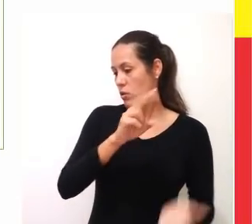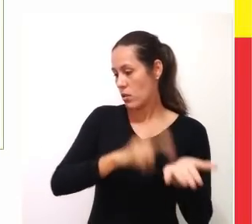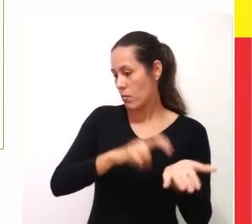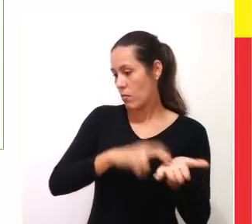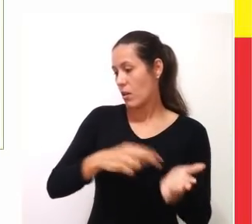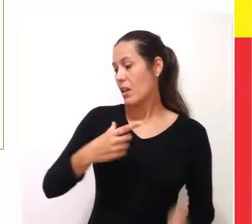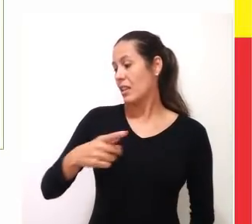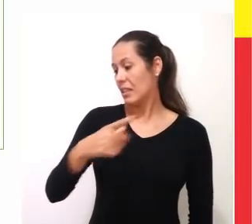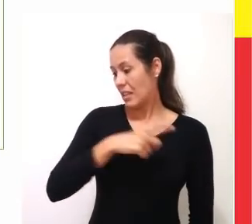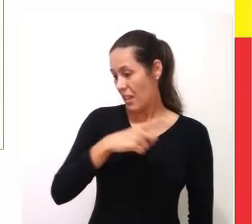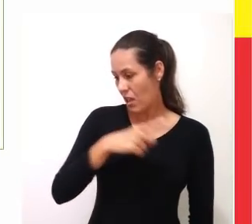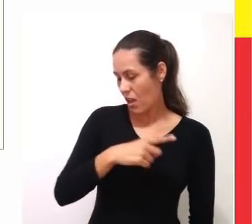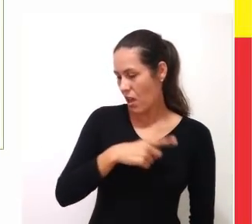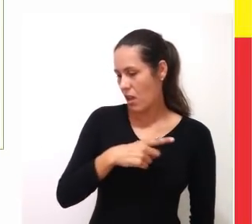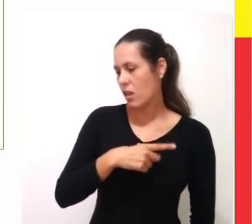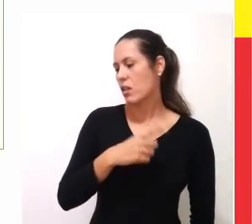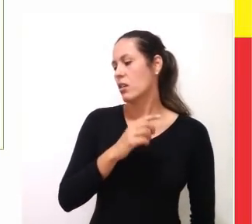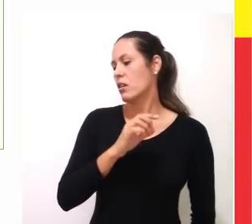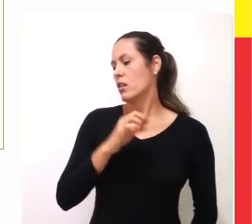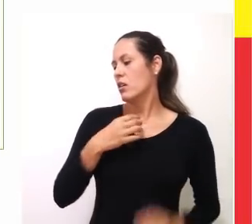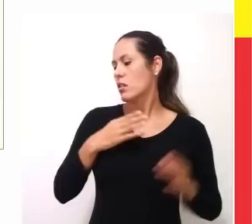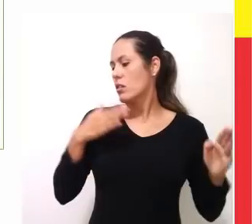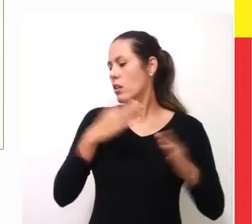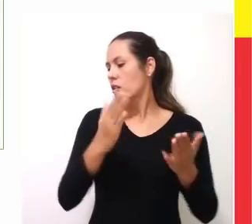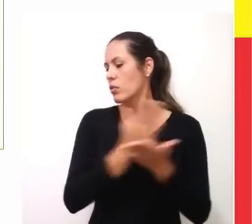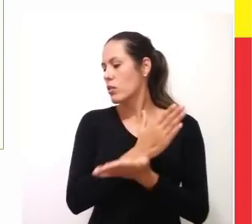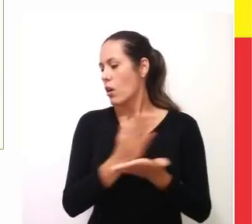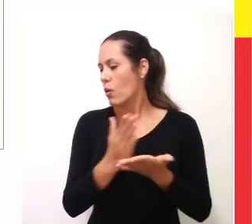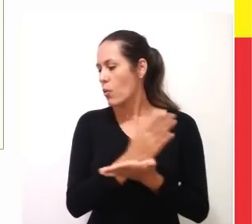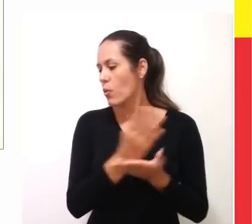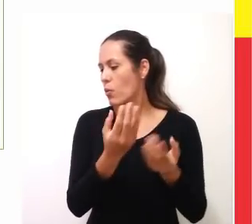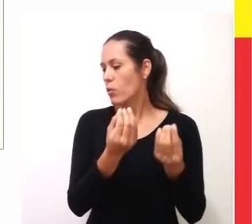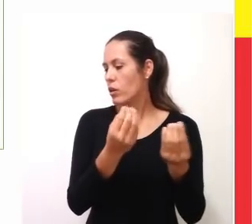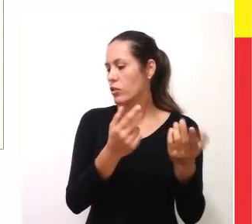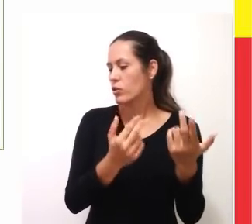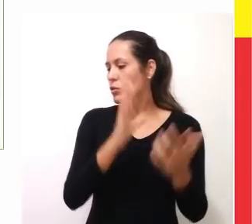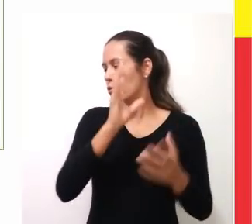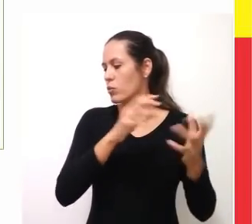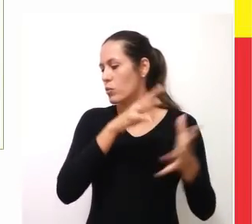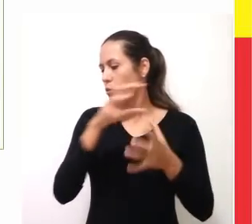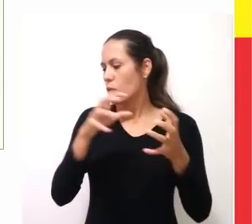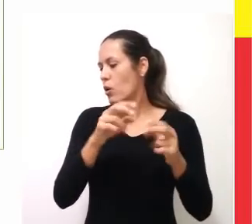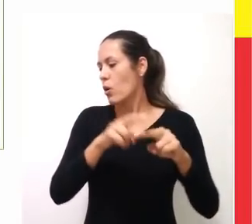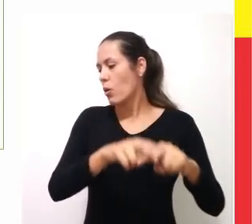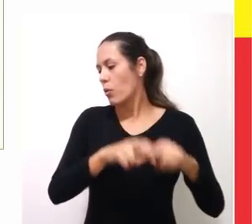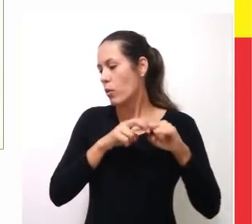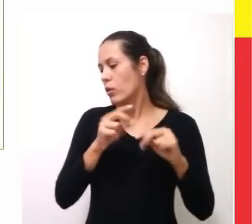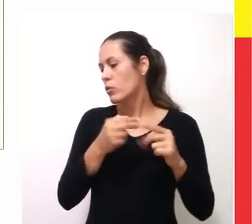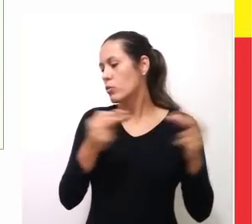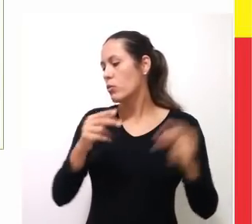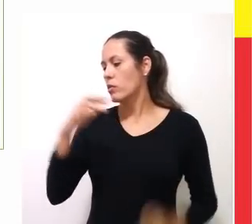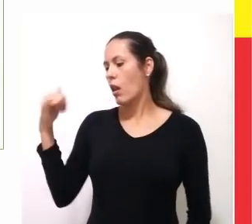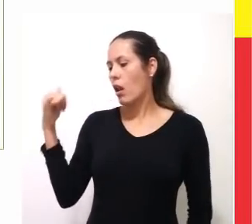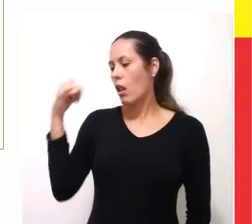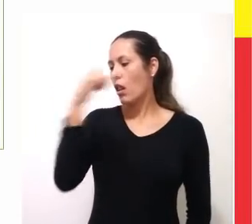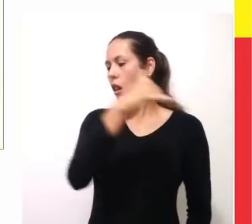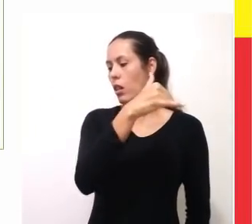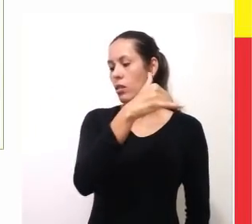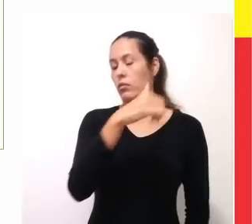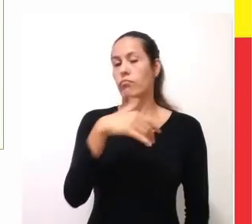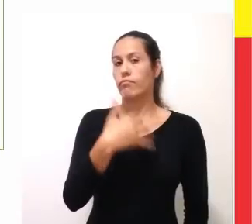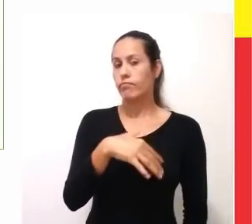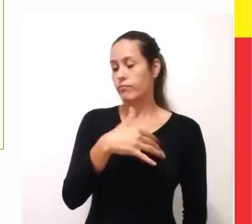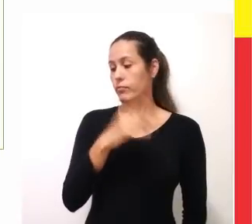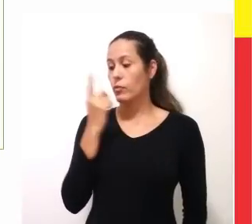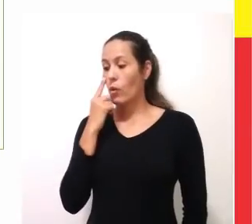transtornos, sobretudo nas decolagens. Vejam 2 exemplos aí, os exemplos práticos, certo, de texto jornalístico. Olha aí